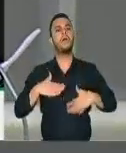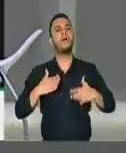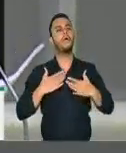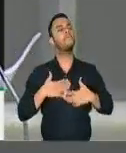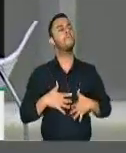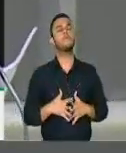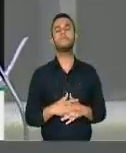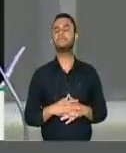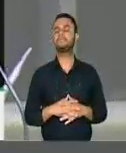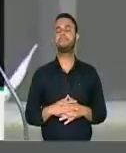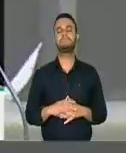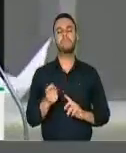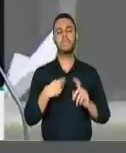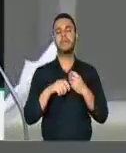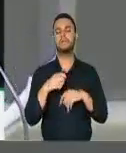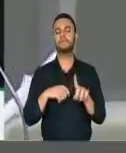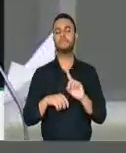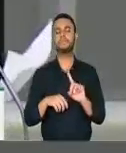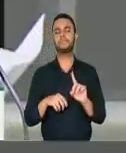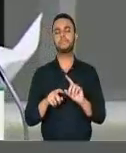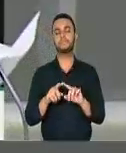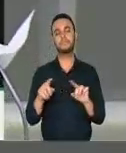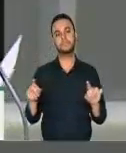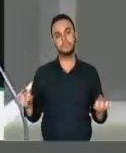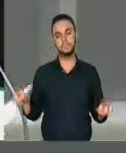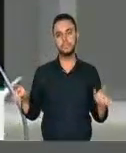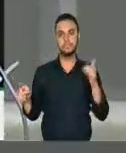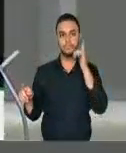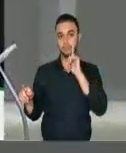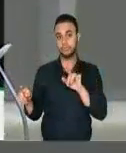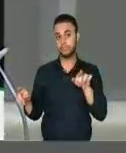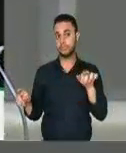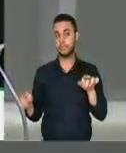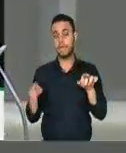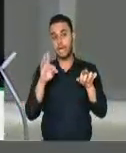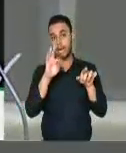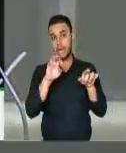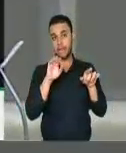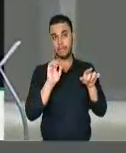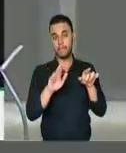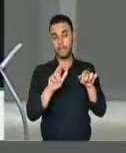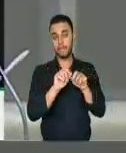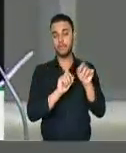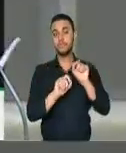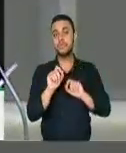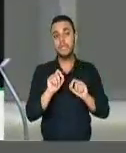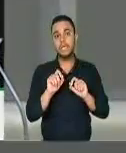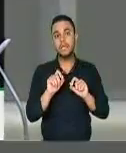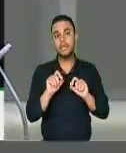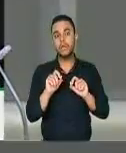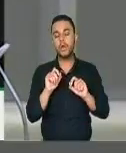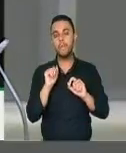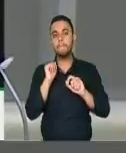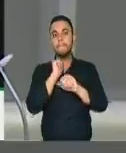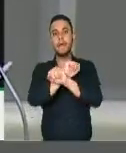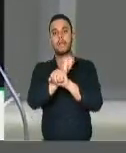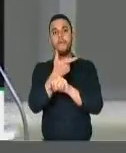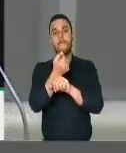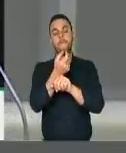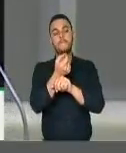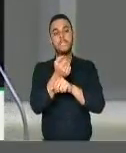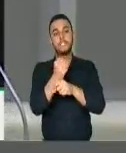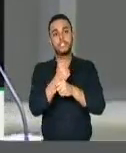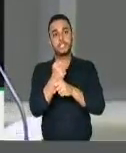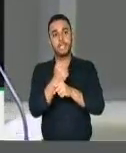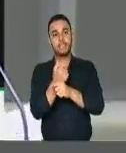mercado. Então, para atendê-lo, Temer congela por 20 anos os investimentos